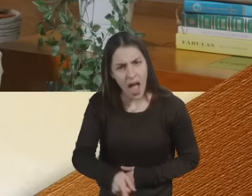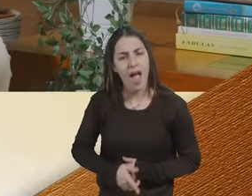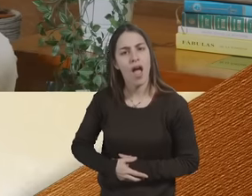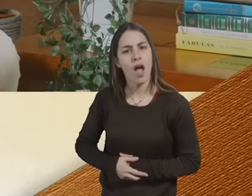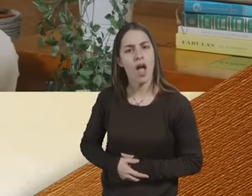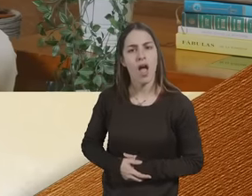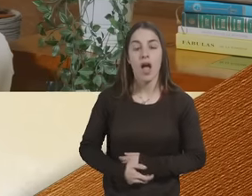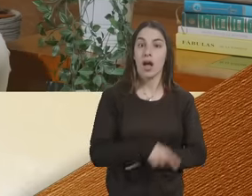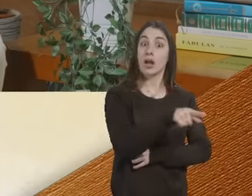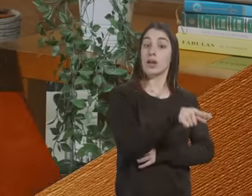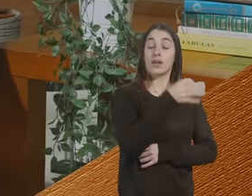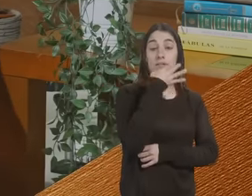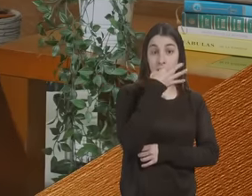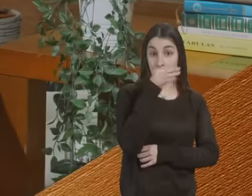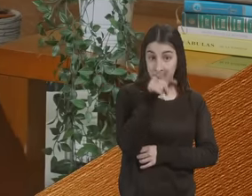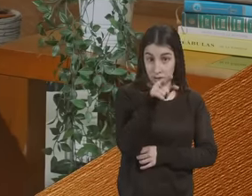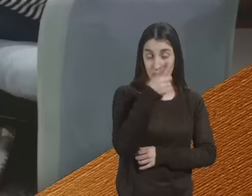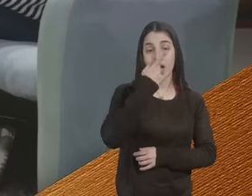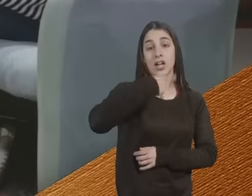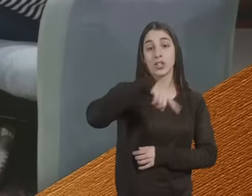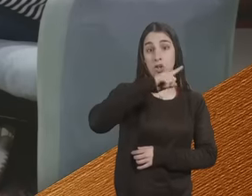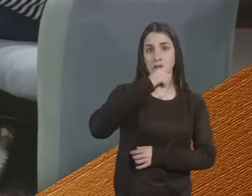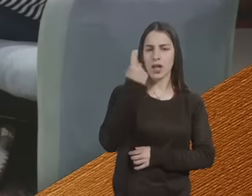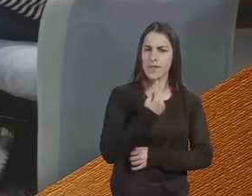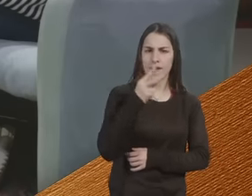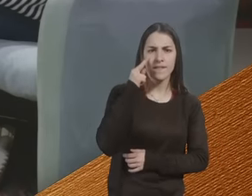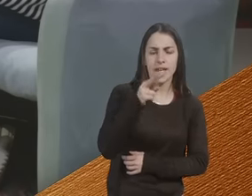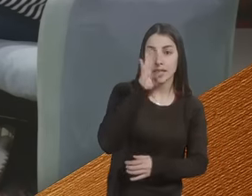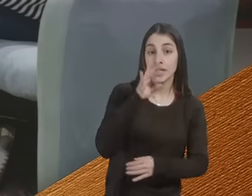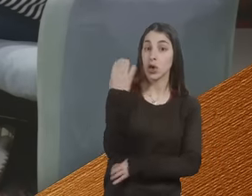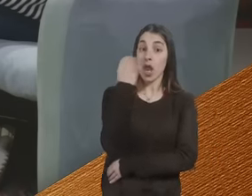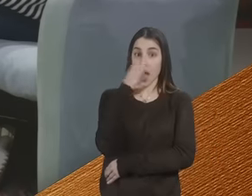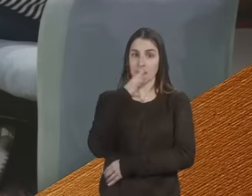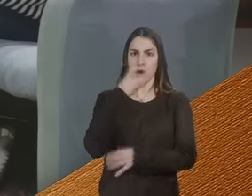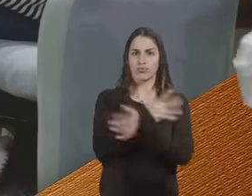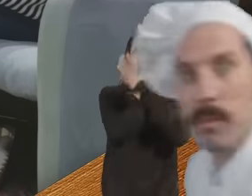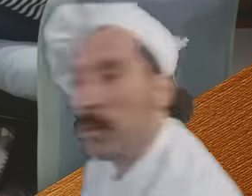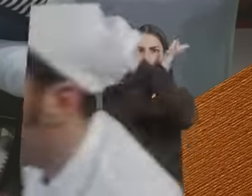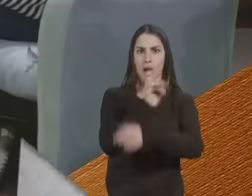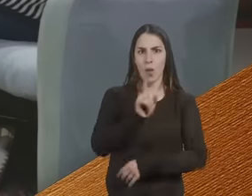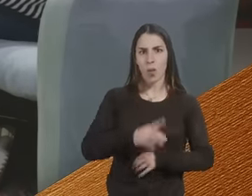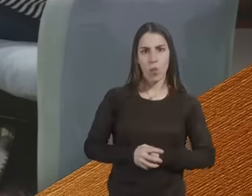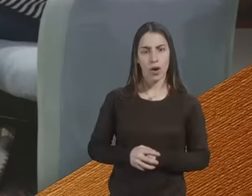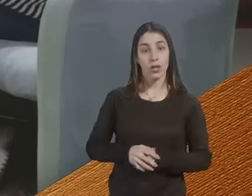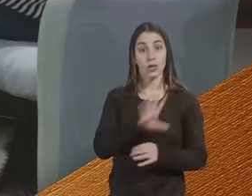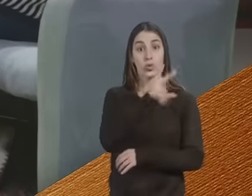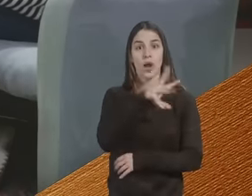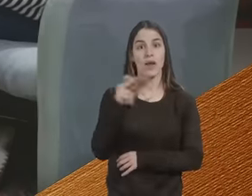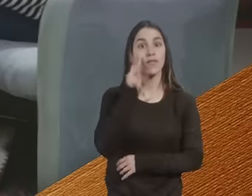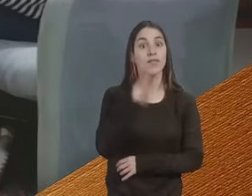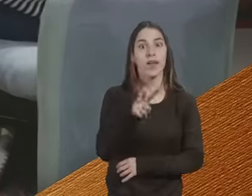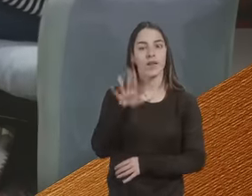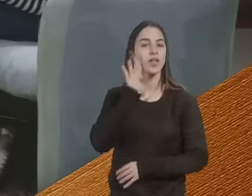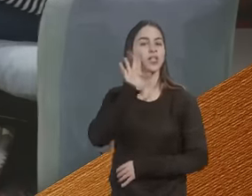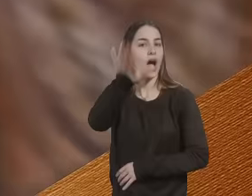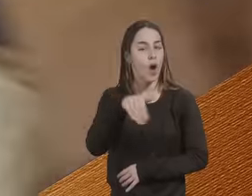Aliás, até por falar nisso, até devíamos ir ver se o leitão não está queimado. Não é verdade? Vamos lá. Joana, vamos ver. Até já, Matilde.